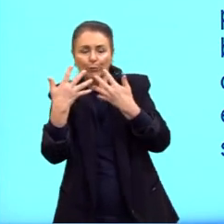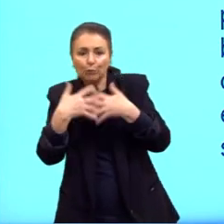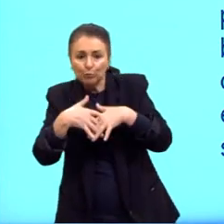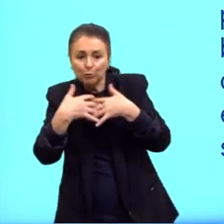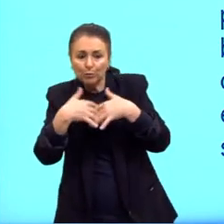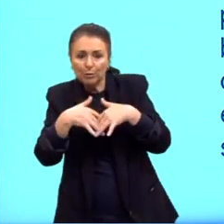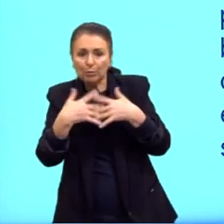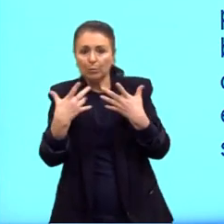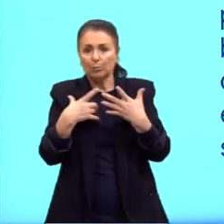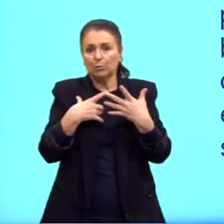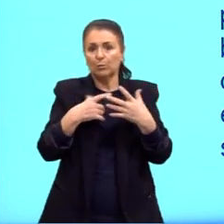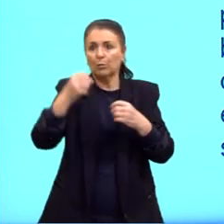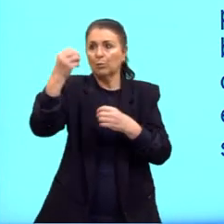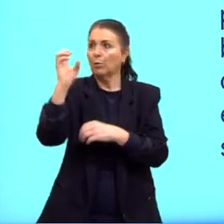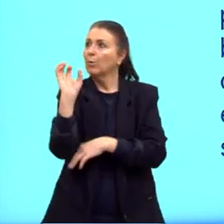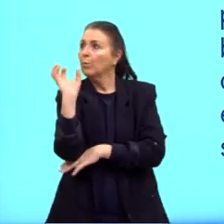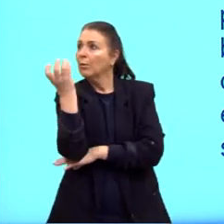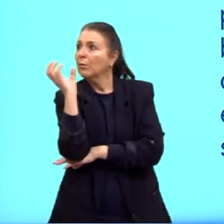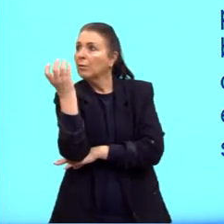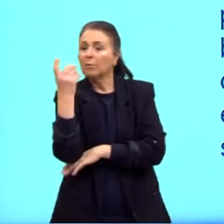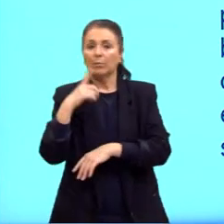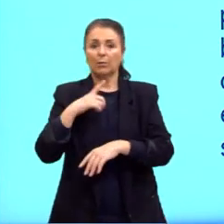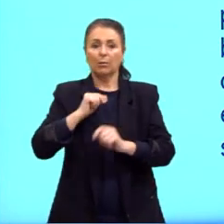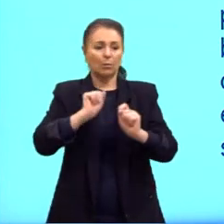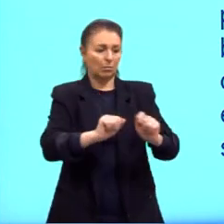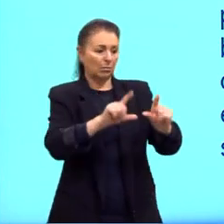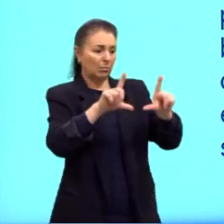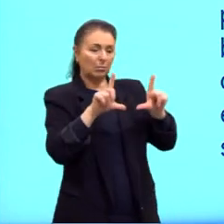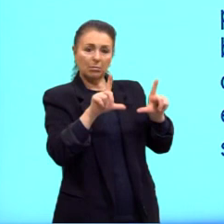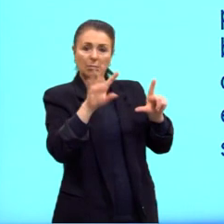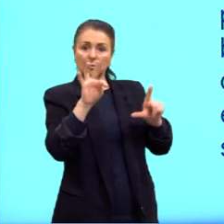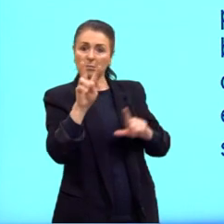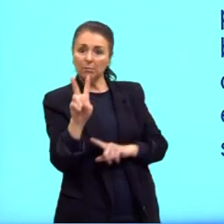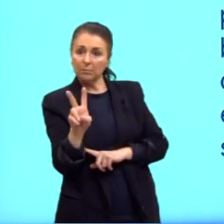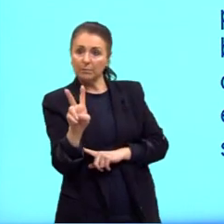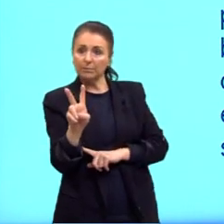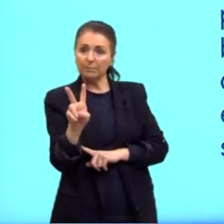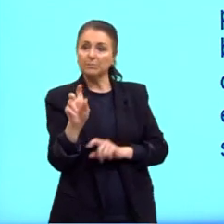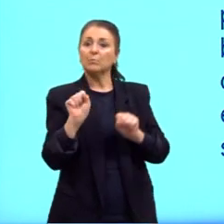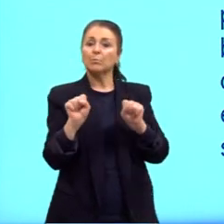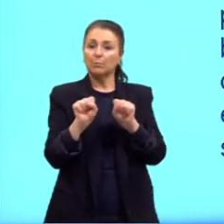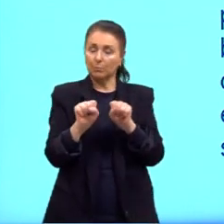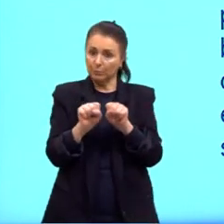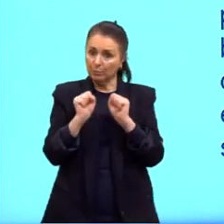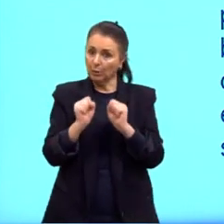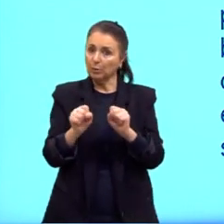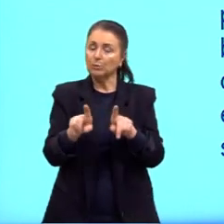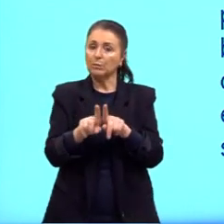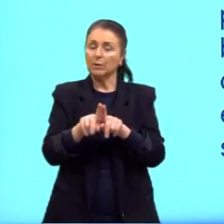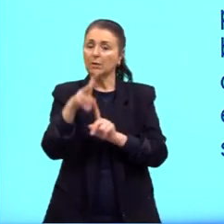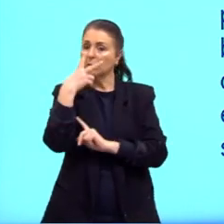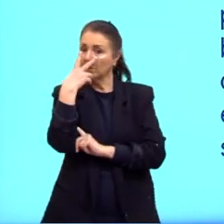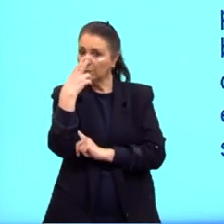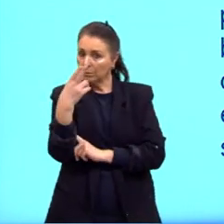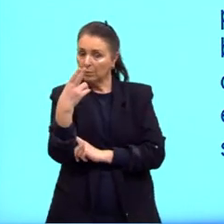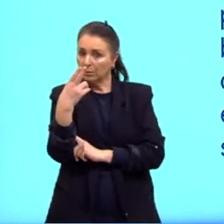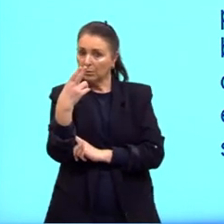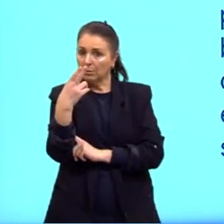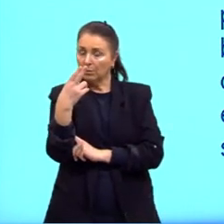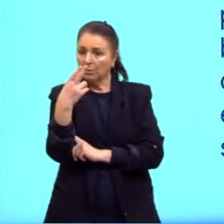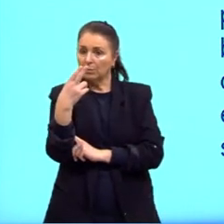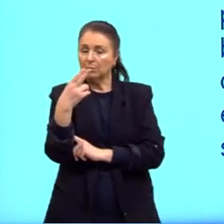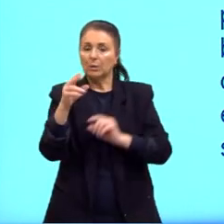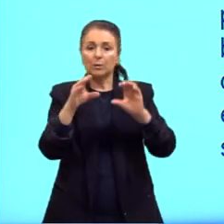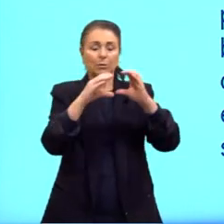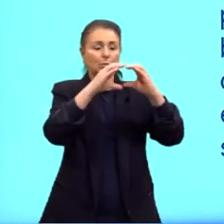uma lâmpada pode ser uma TV na qualquer equipamento elétrico tá E ela é igual então né como a gente